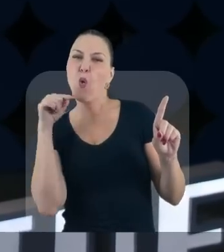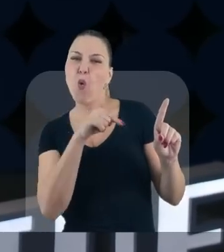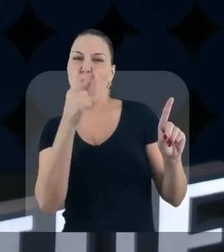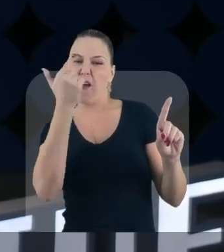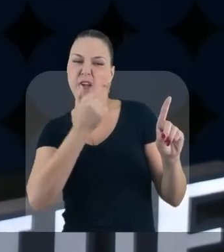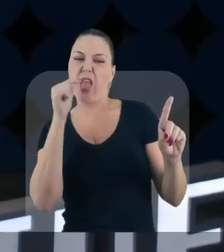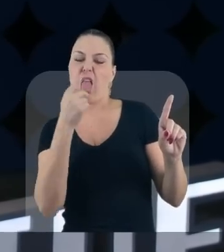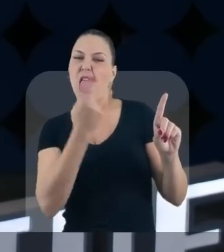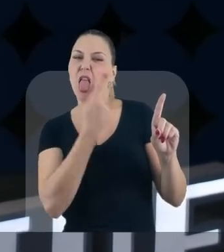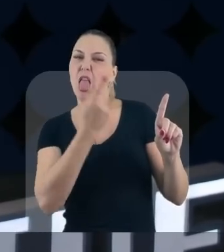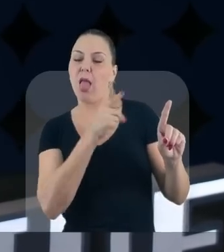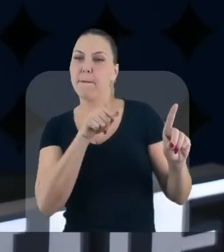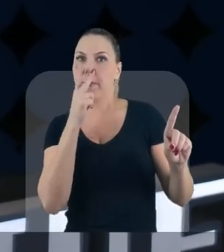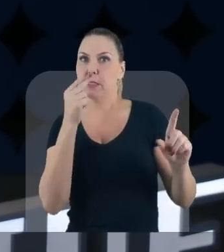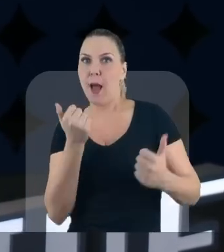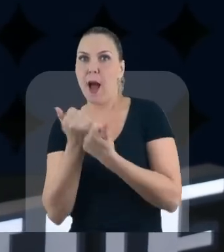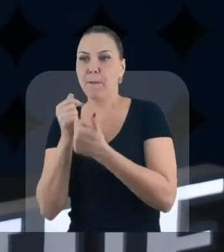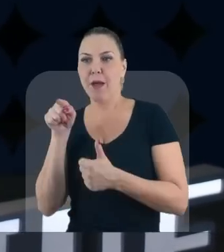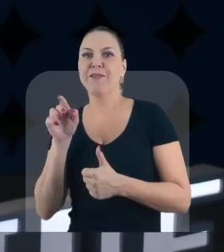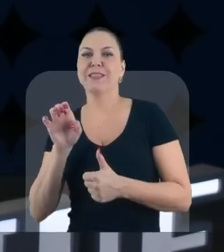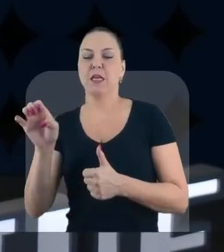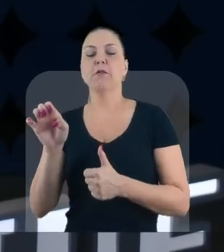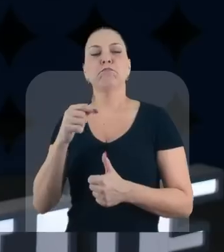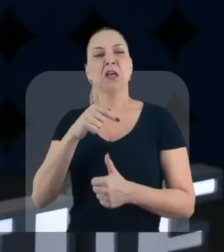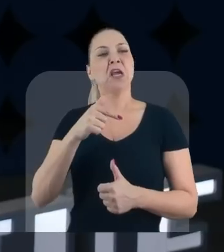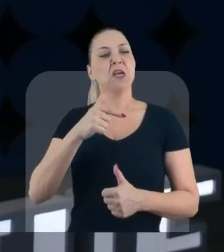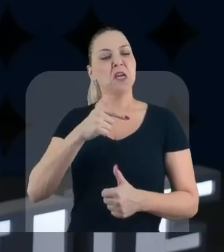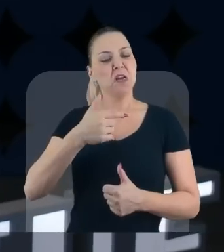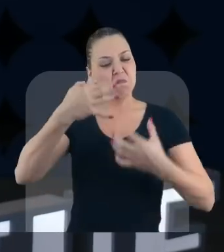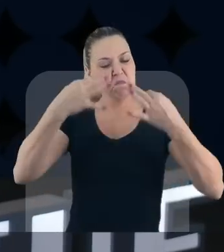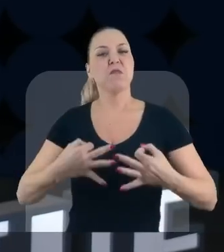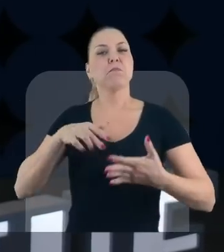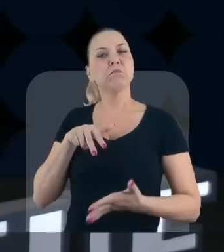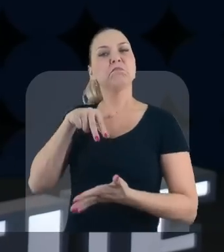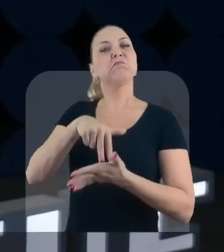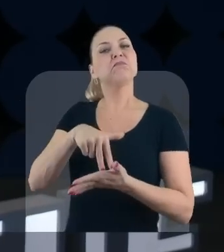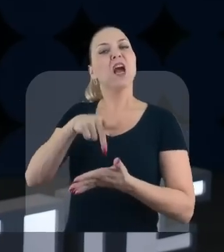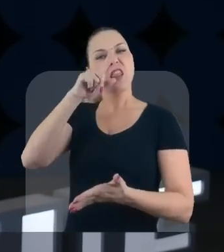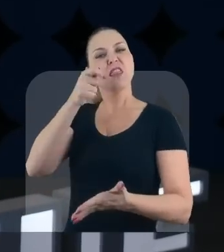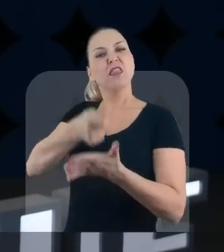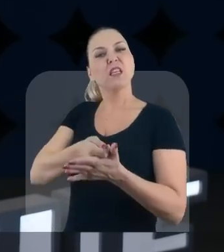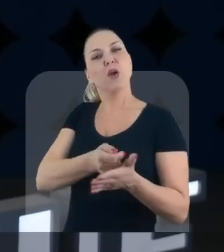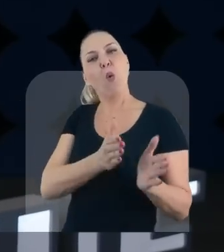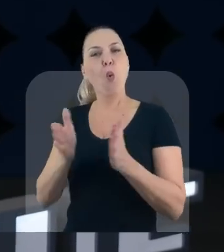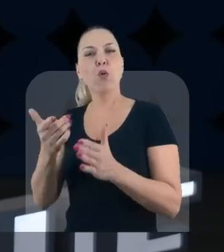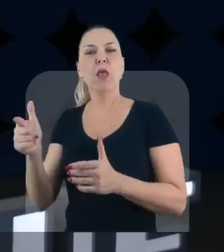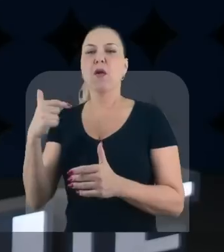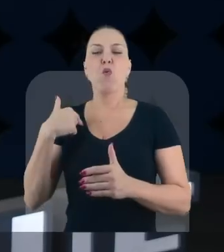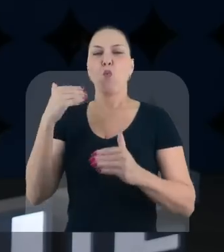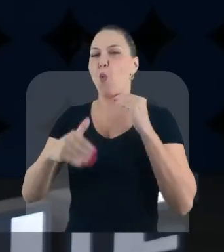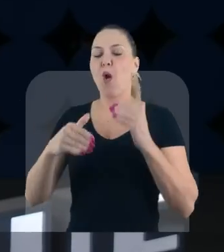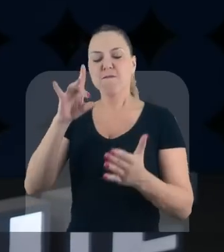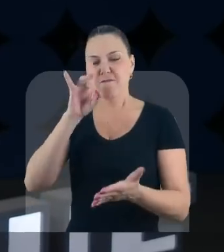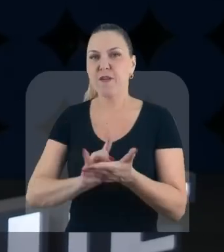história, obviamente fortalecia o outro lado. Ele teve muita personalidade, ele teve muita firmeza de falar assim, não, o outro lado é o que realmente eu não